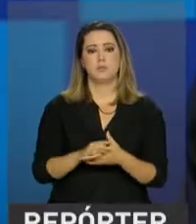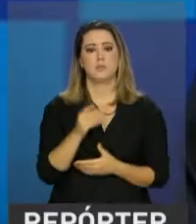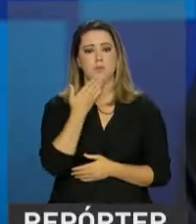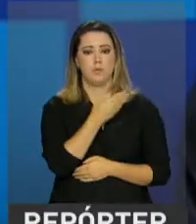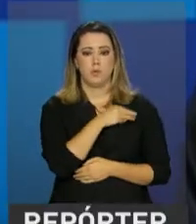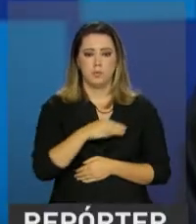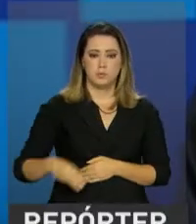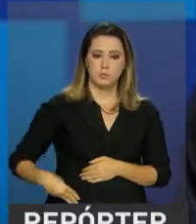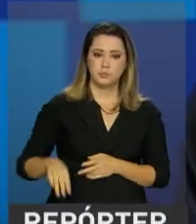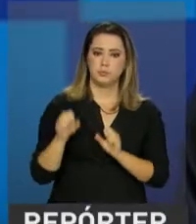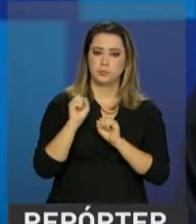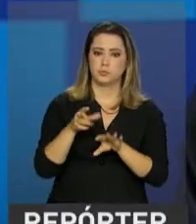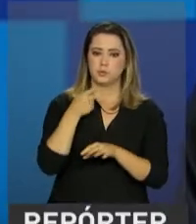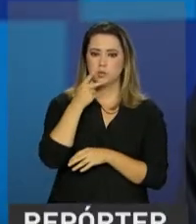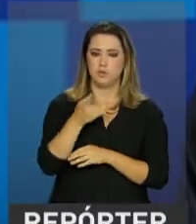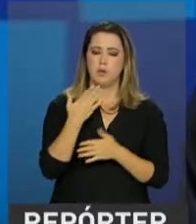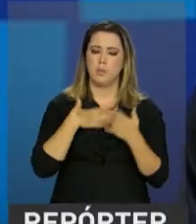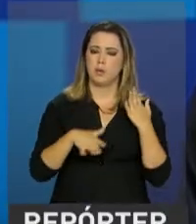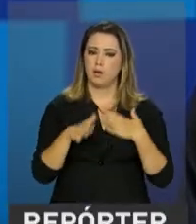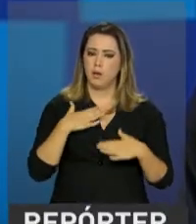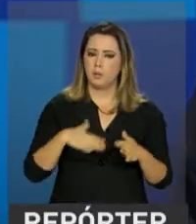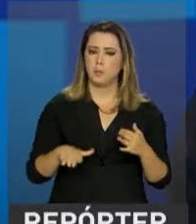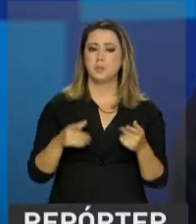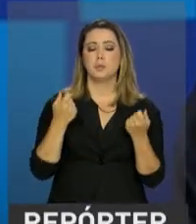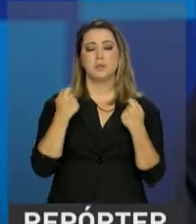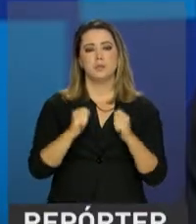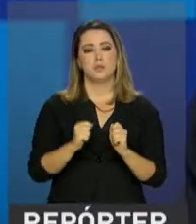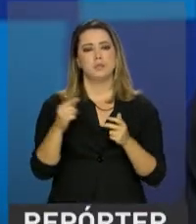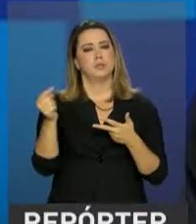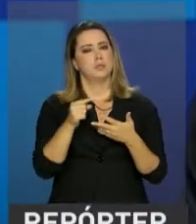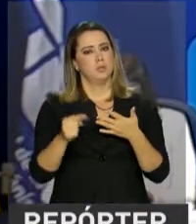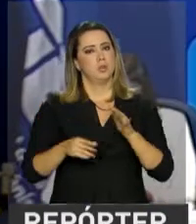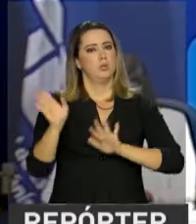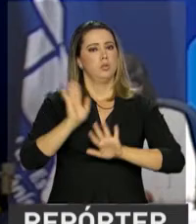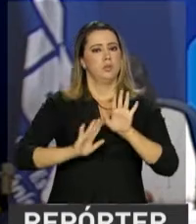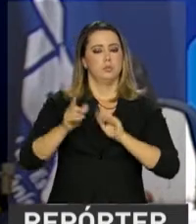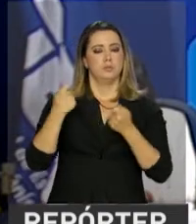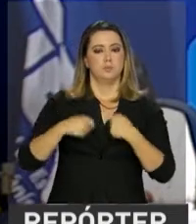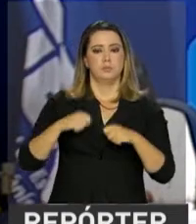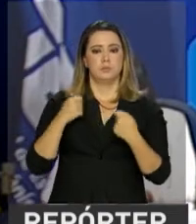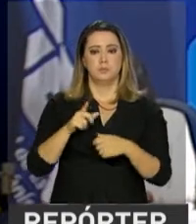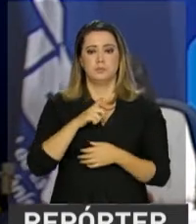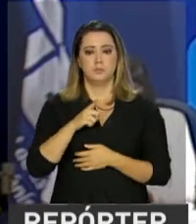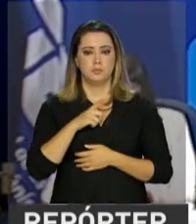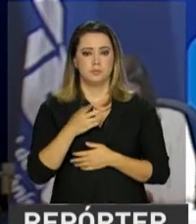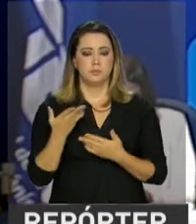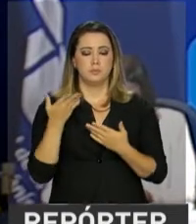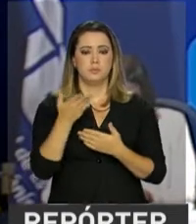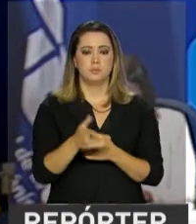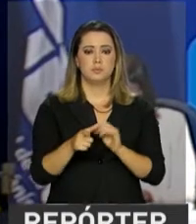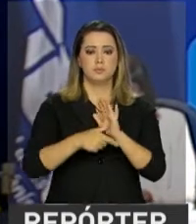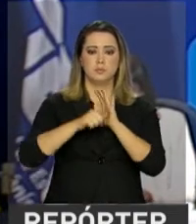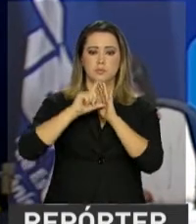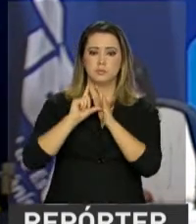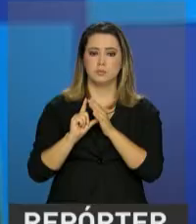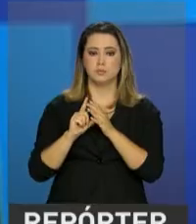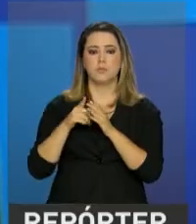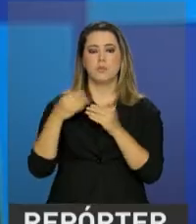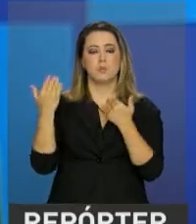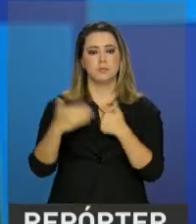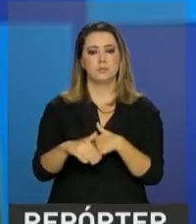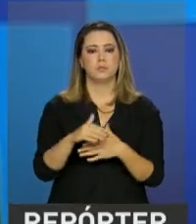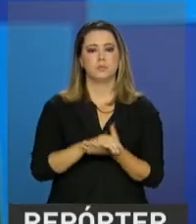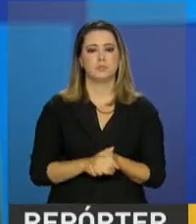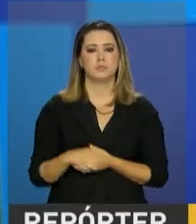ministro da educação recomenda tranqüilidade e cita alguns cuidados que os estudantes devem tomar antes do exame